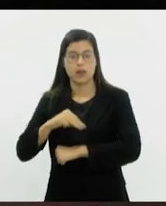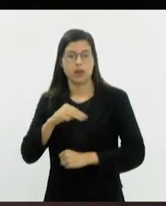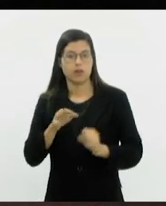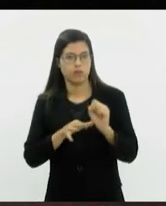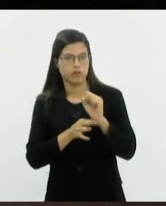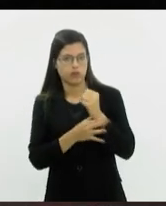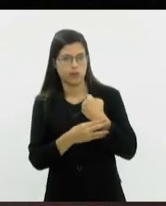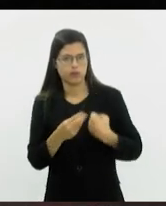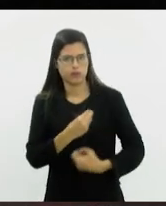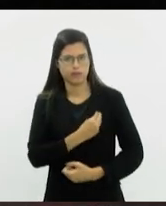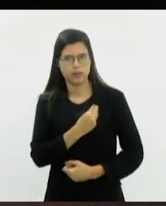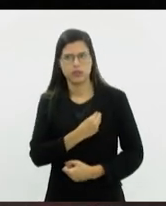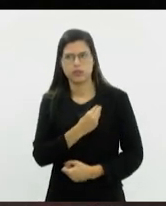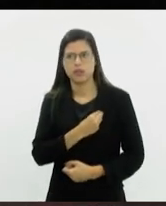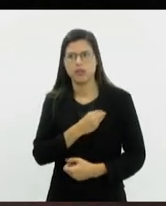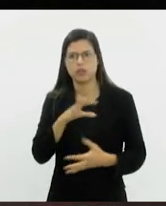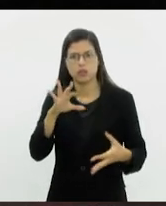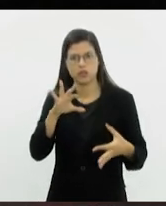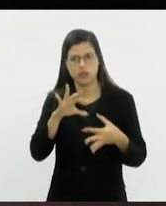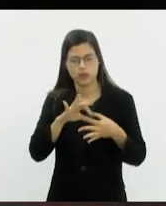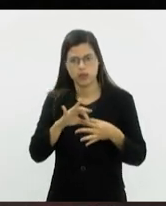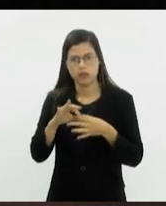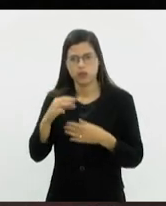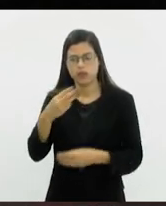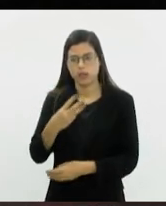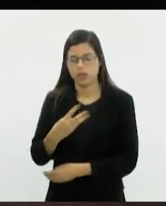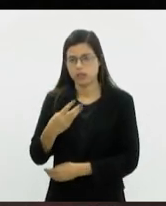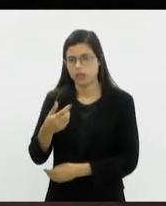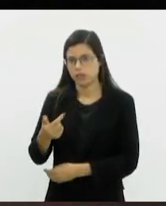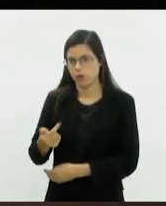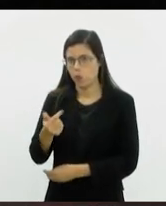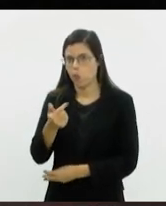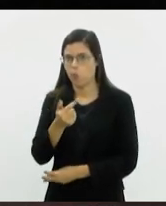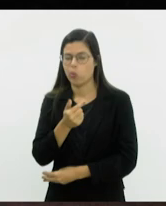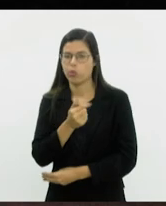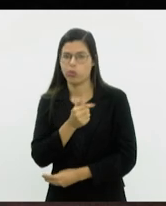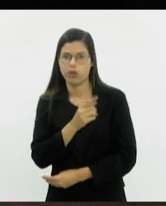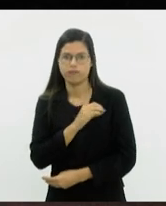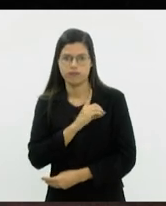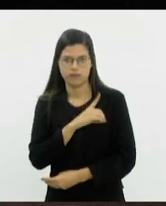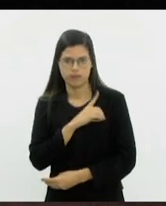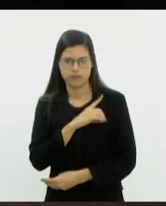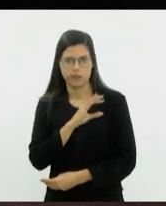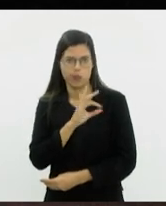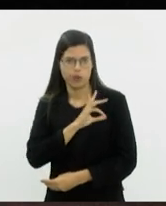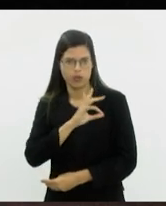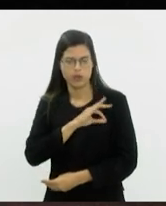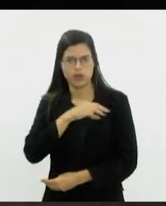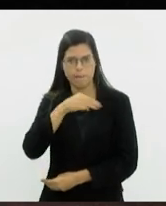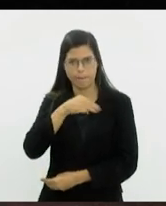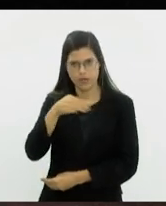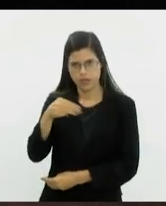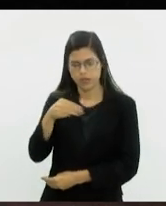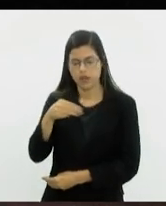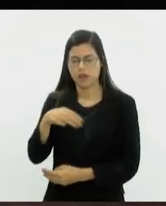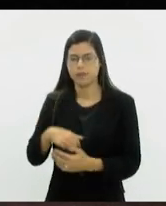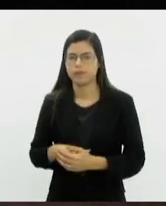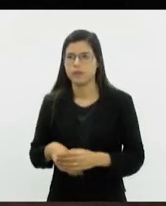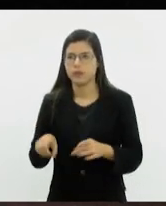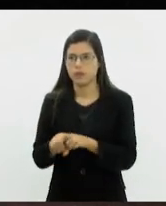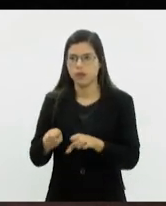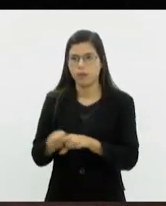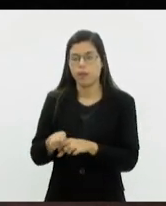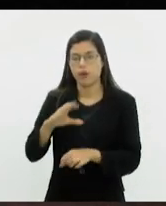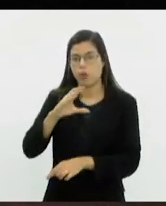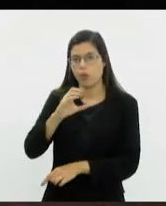presente, com a união do 32º Batalhão de Polícia Militar, com o nosso coronel Aretes, que foi